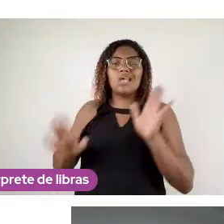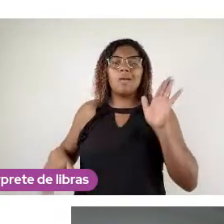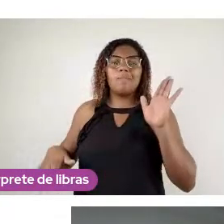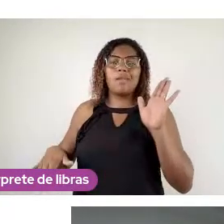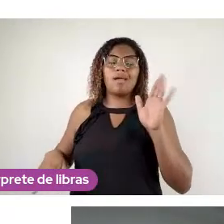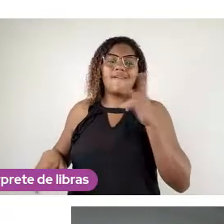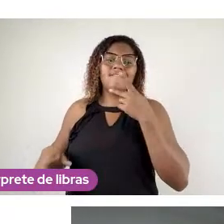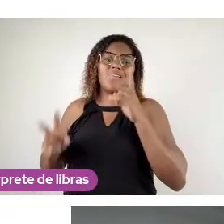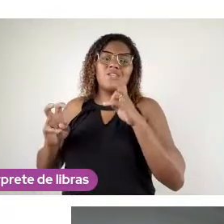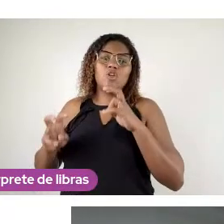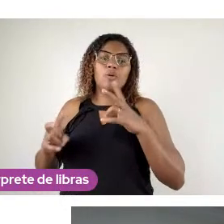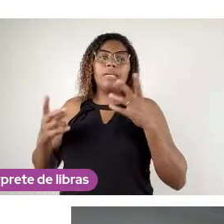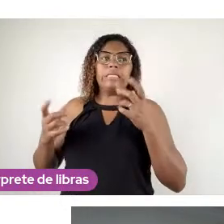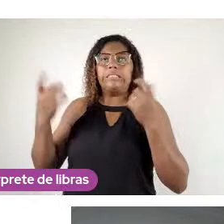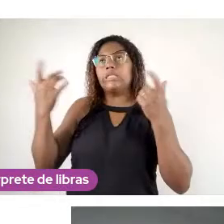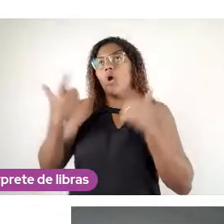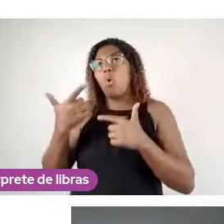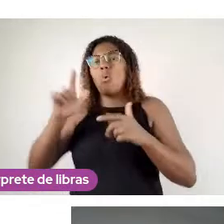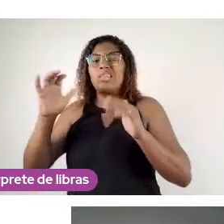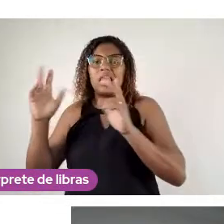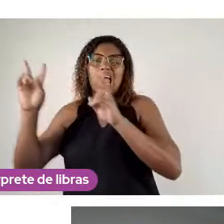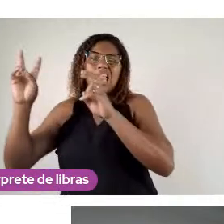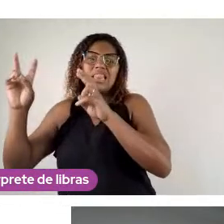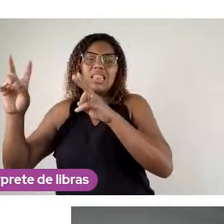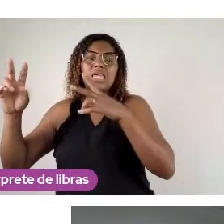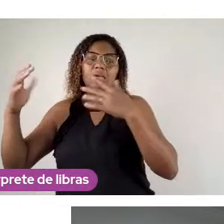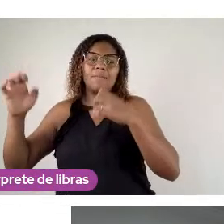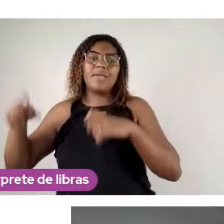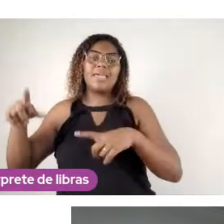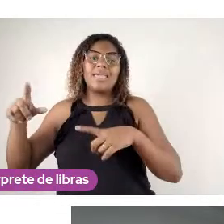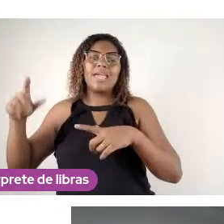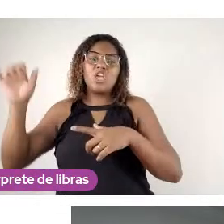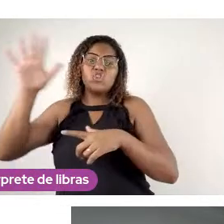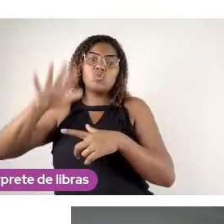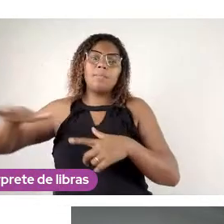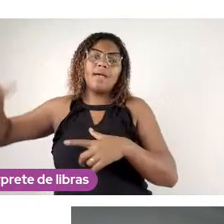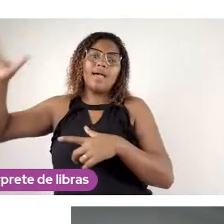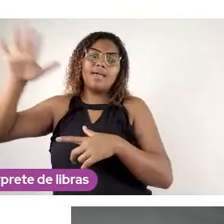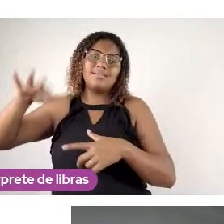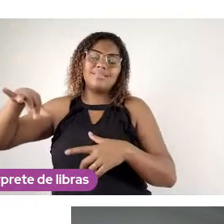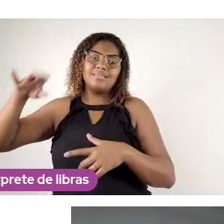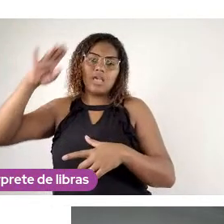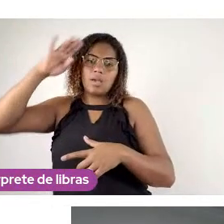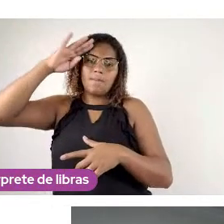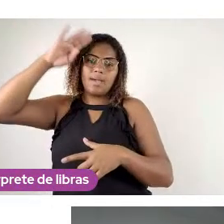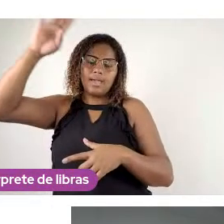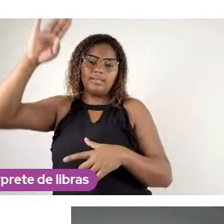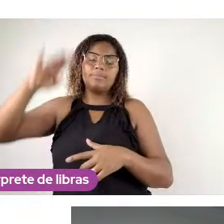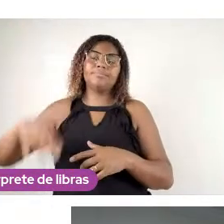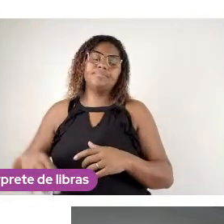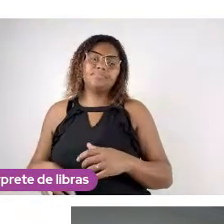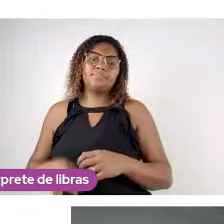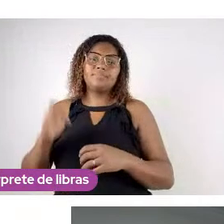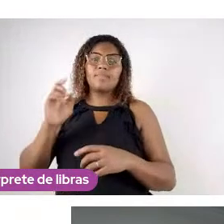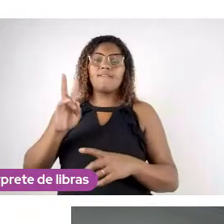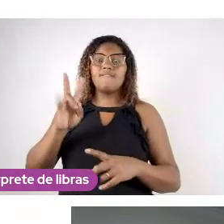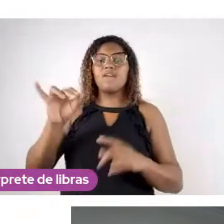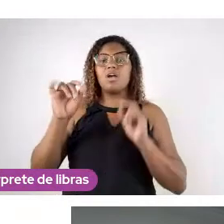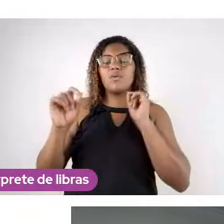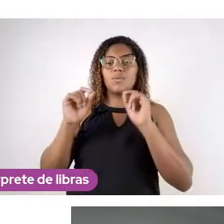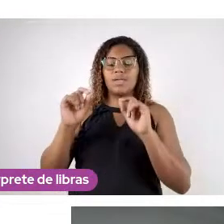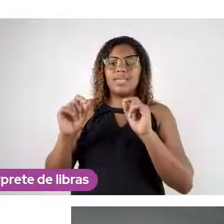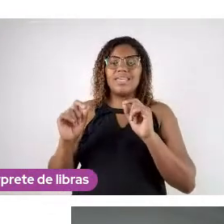outro guarda-chuva, que é o planejamento espacial marinho, né? Então, o planejamento espacial marinho, ele vai abarcar quais são